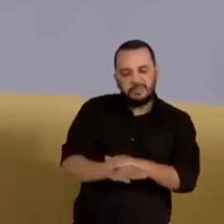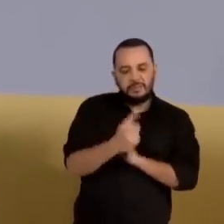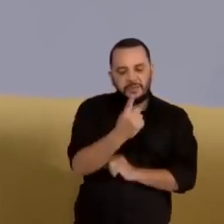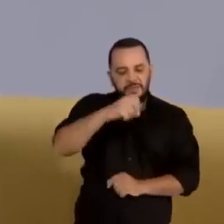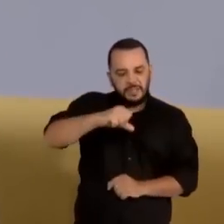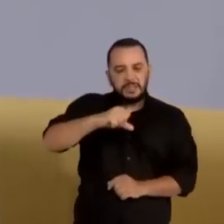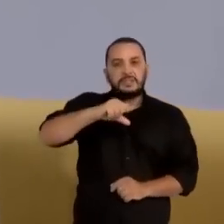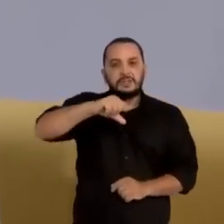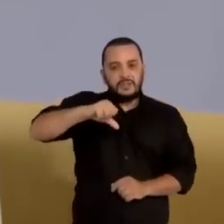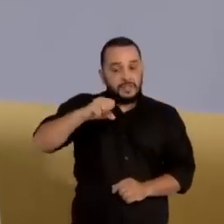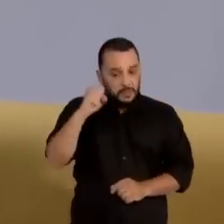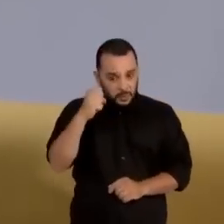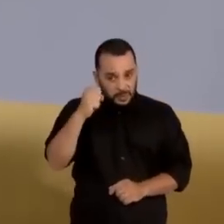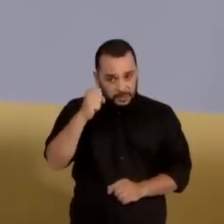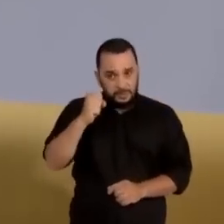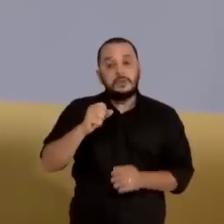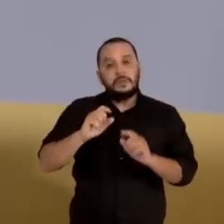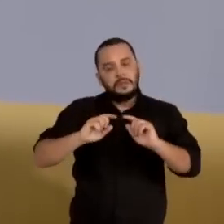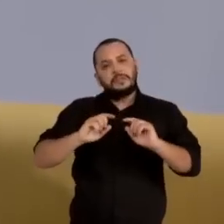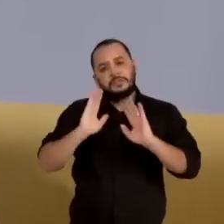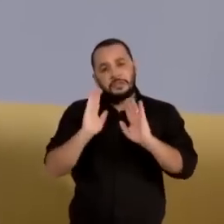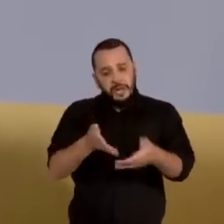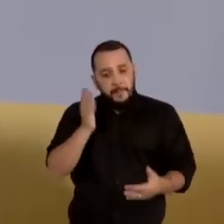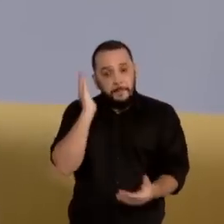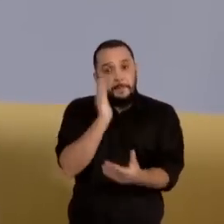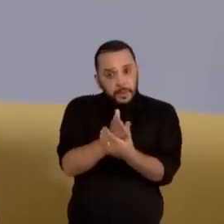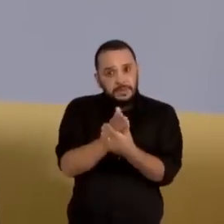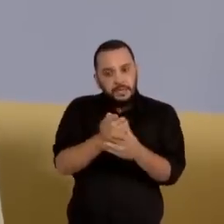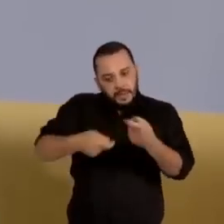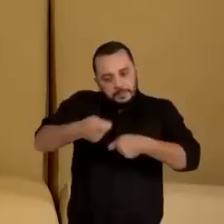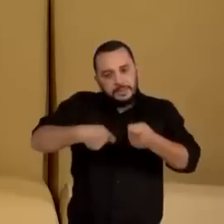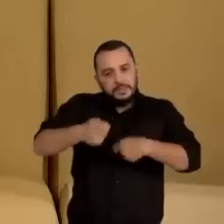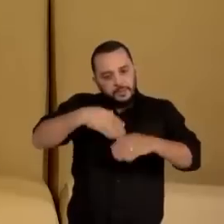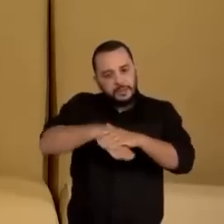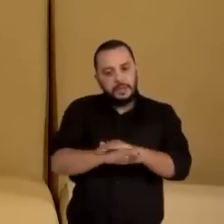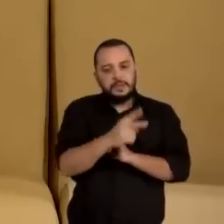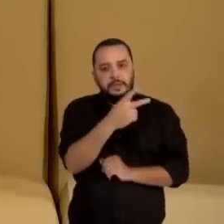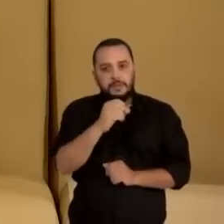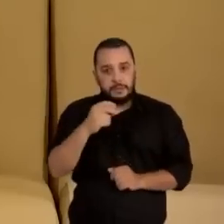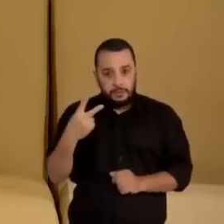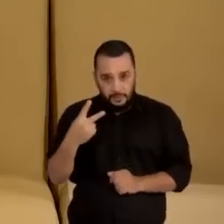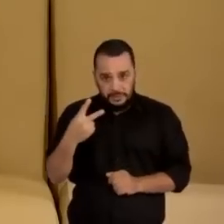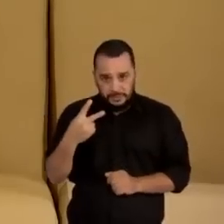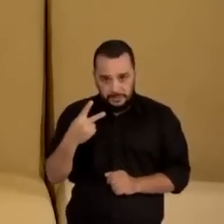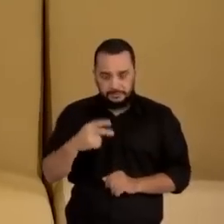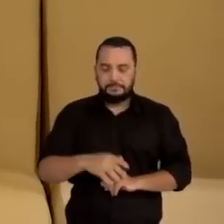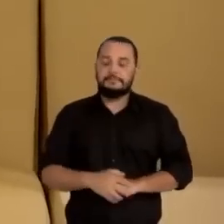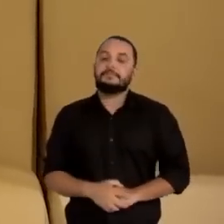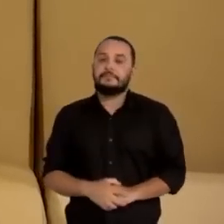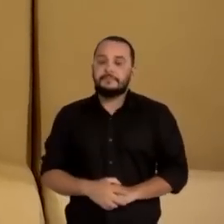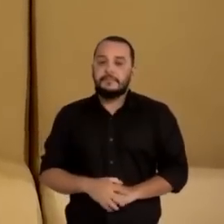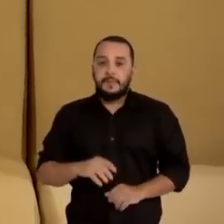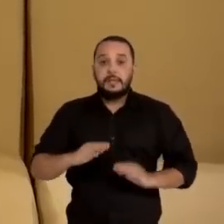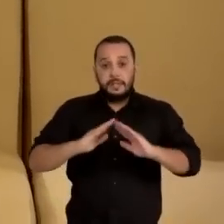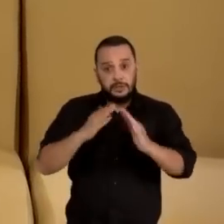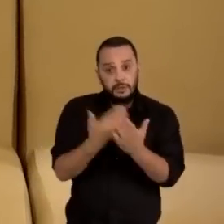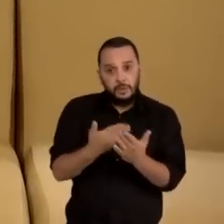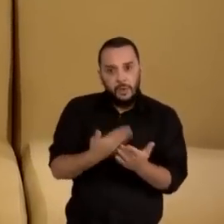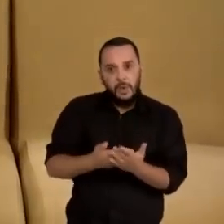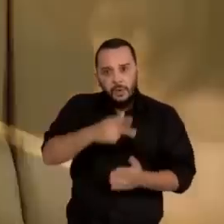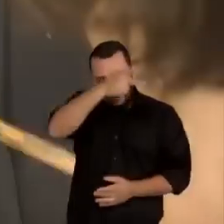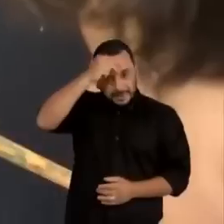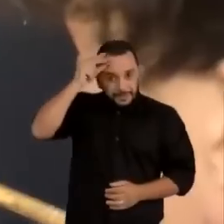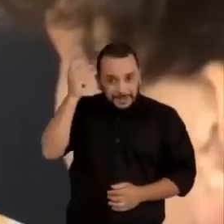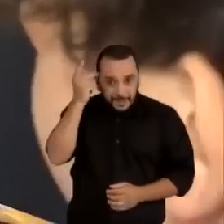O processo administrativo foi arquivado em 2002. Alunos de uma escola municipal de São